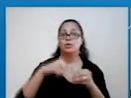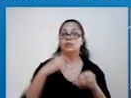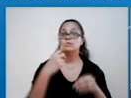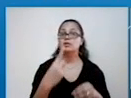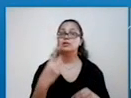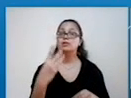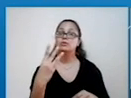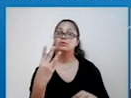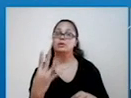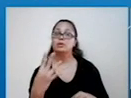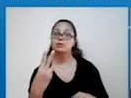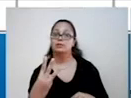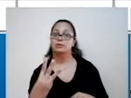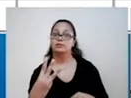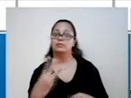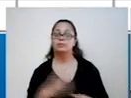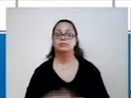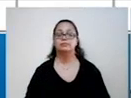143.